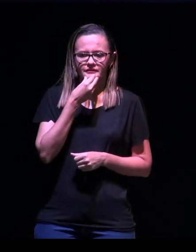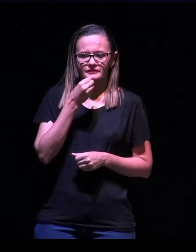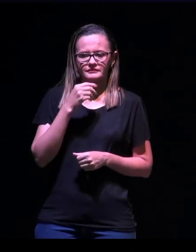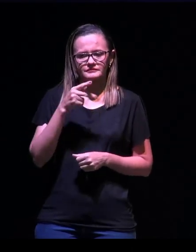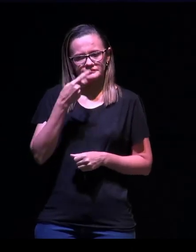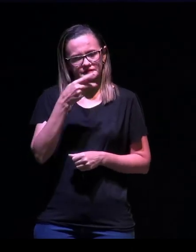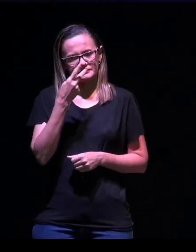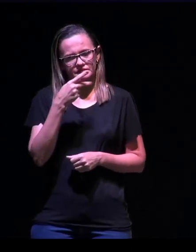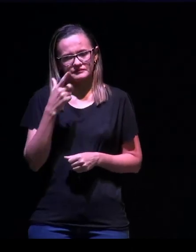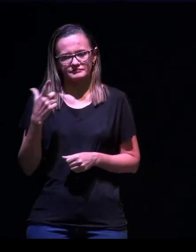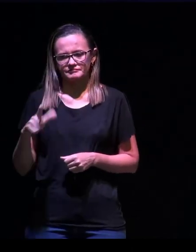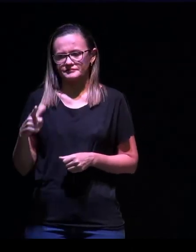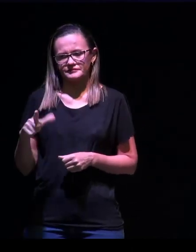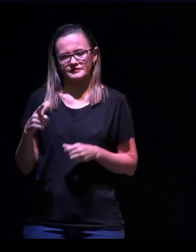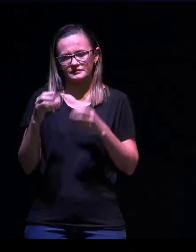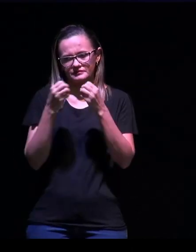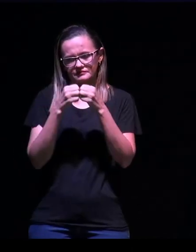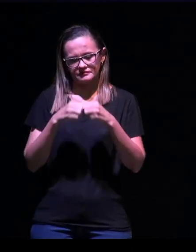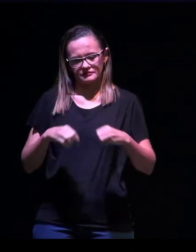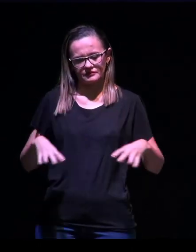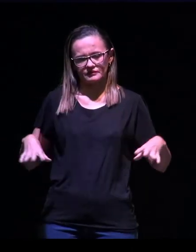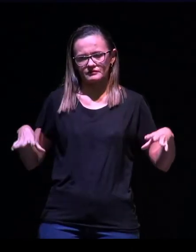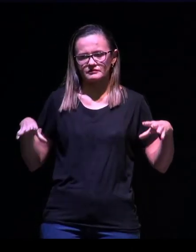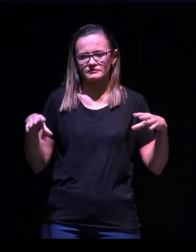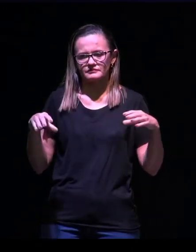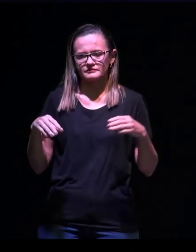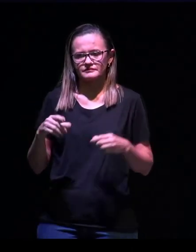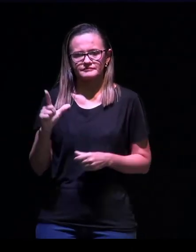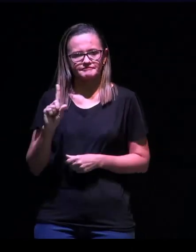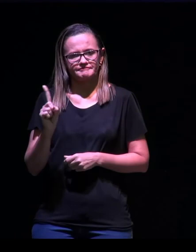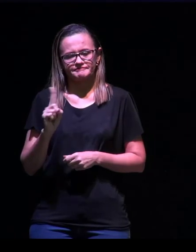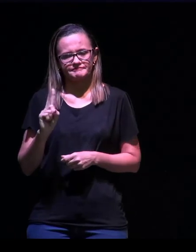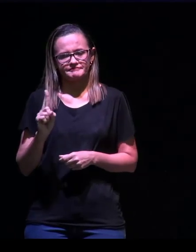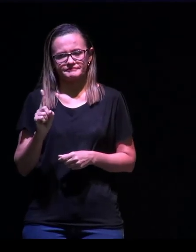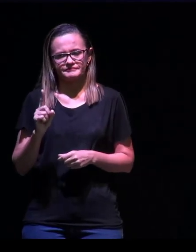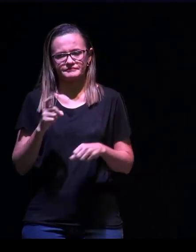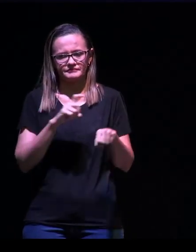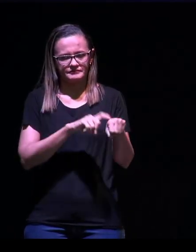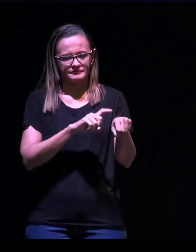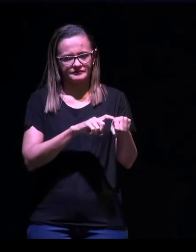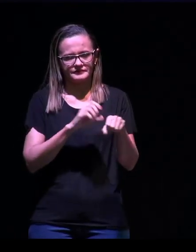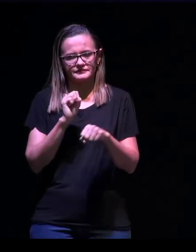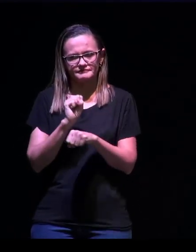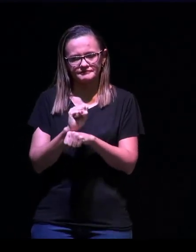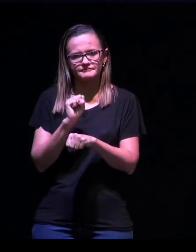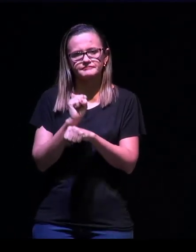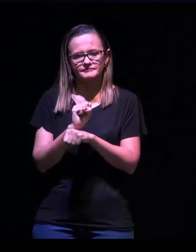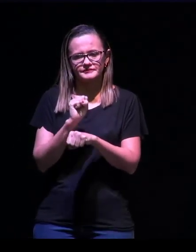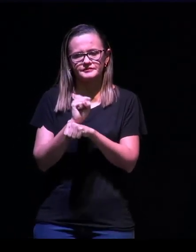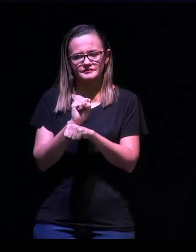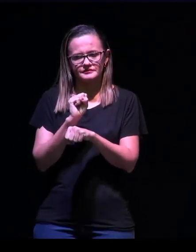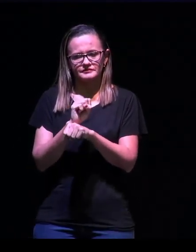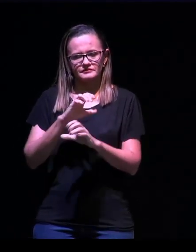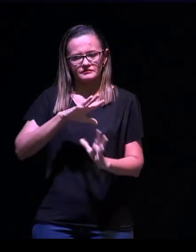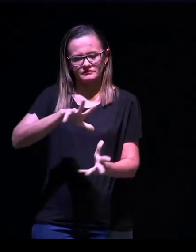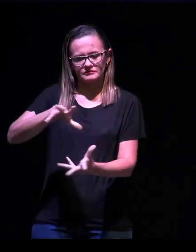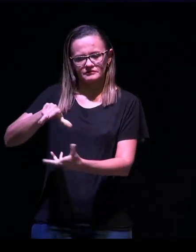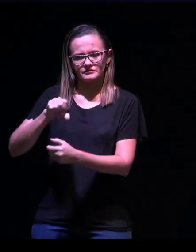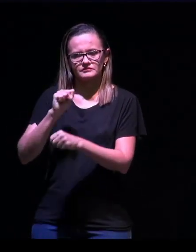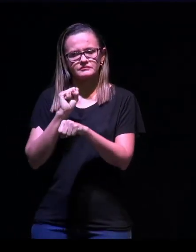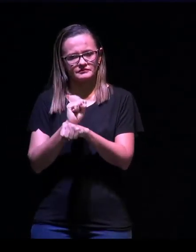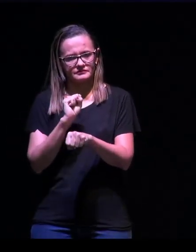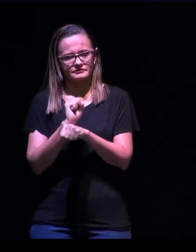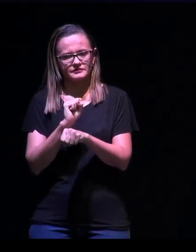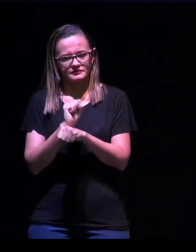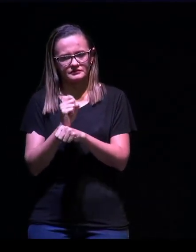ele é do povo, ele é não sei o quê. Então aí eles param o relógio, eles vão seguir. Mas o mundo está esperando pela volta de Cristo.